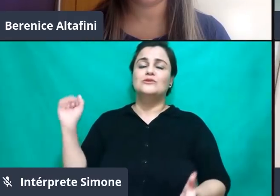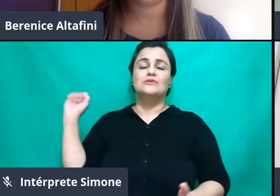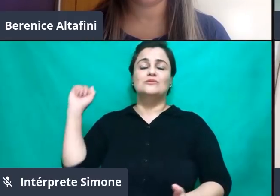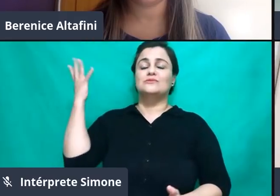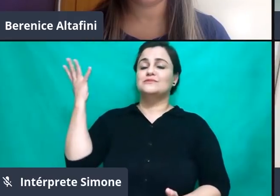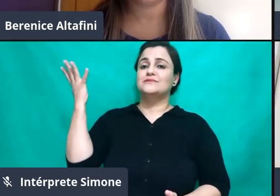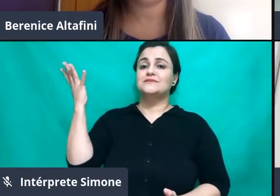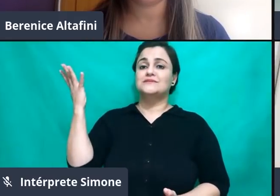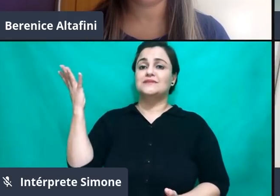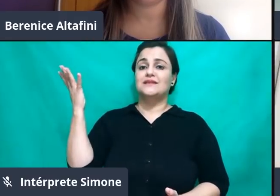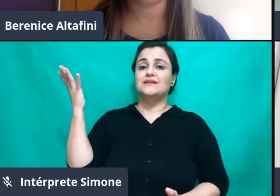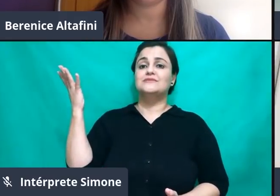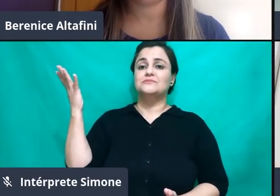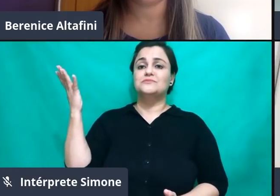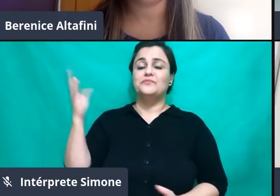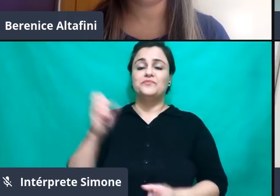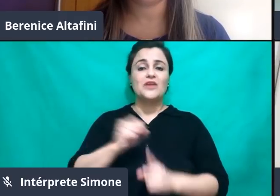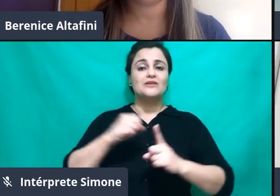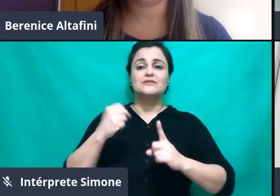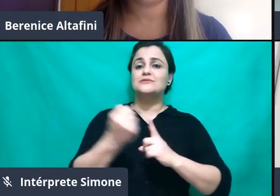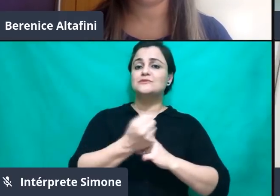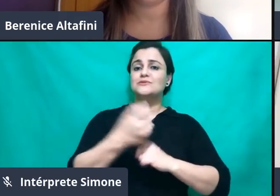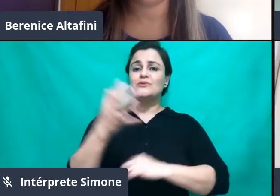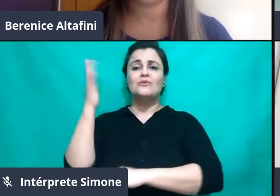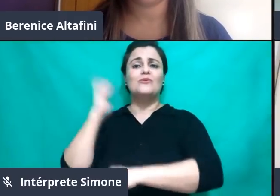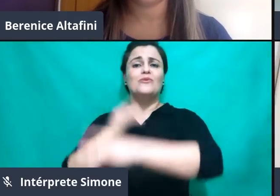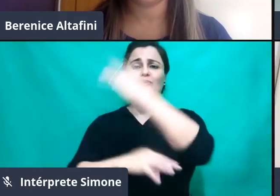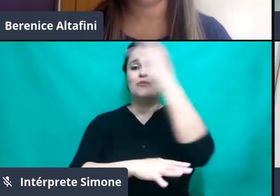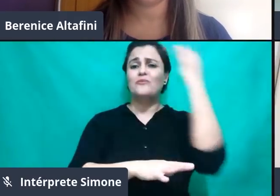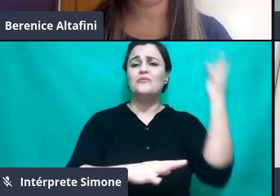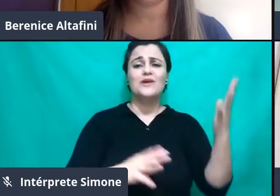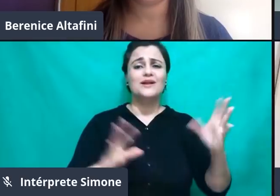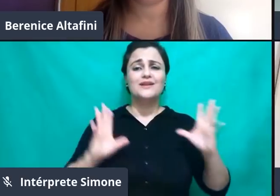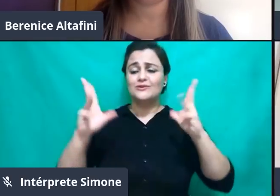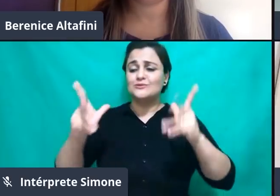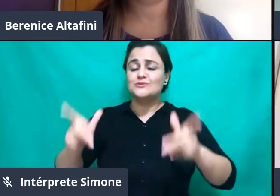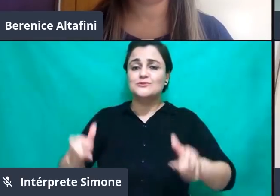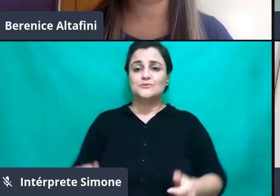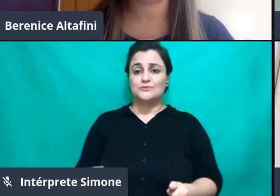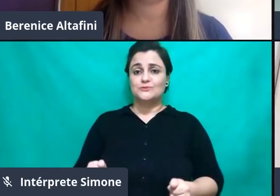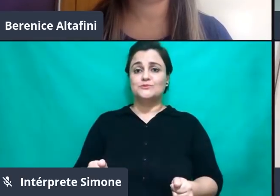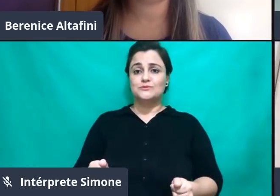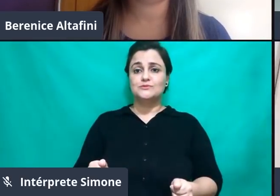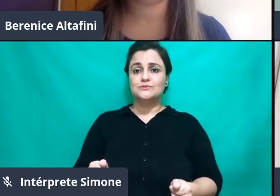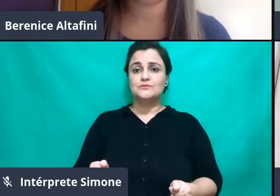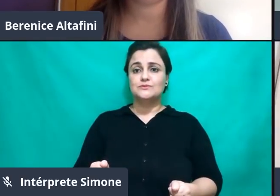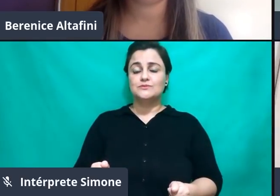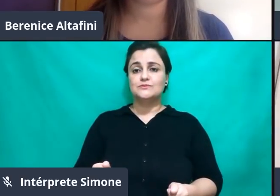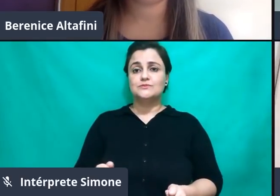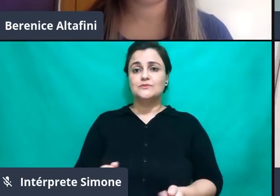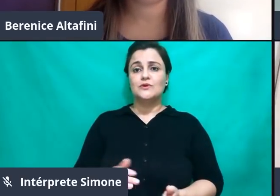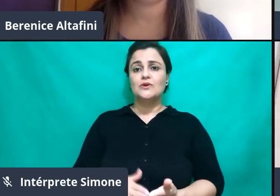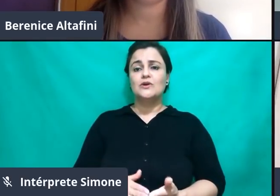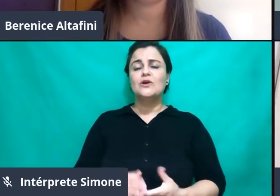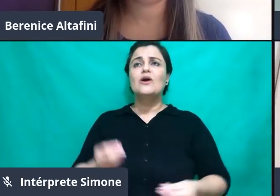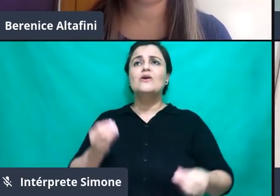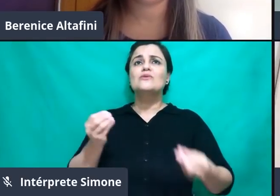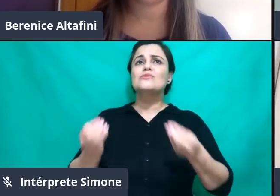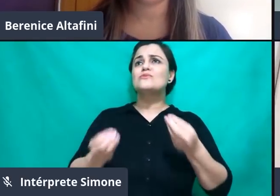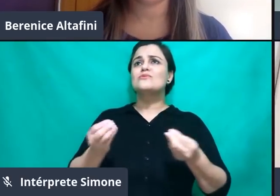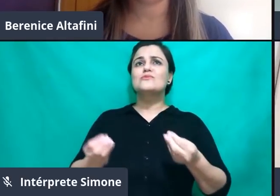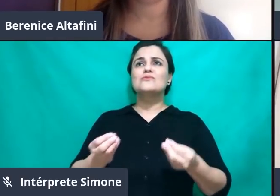socioambiental também, né? E qual é o legado que fica para a educação após superar a pandemia, né? Eu